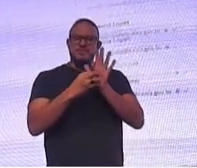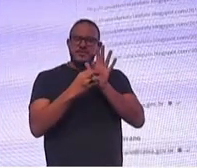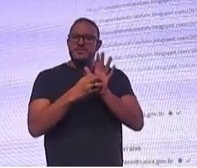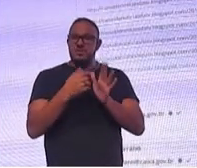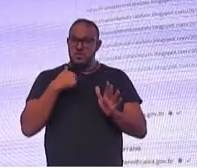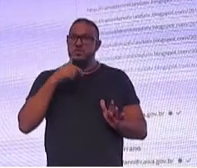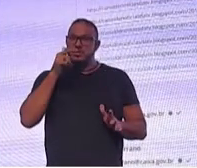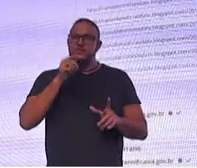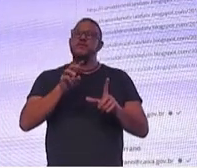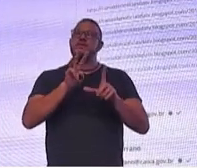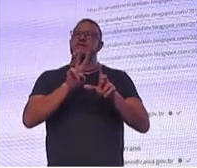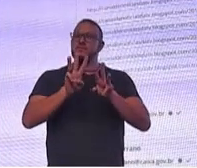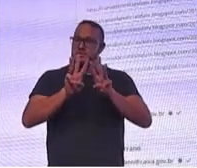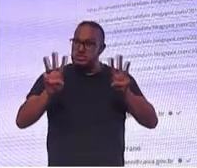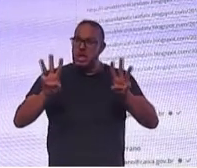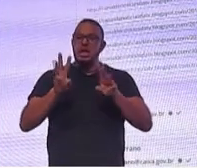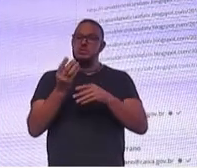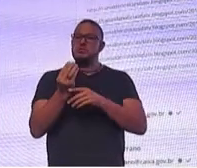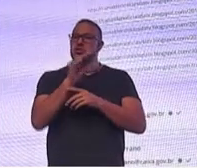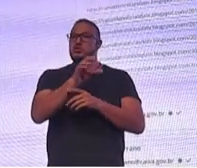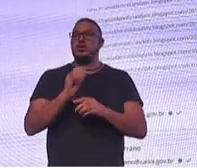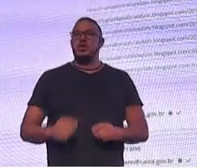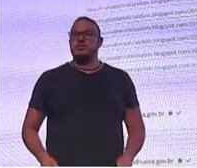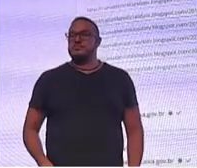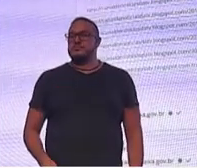os sites também que ela meio que passou e deixou os contatos lá.